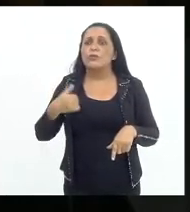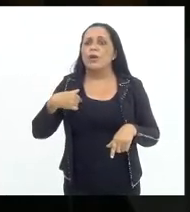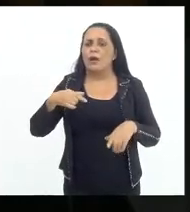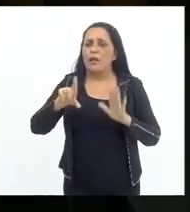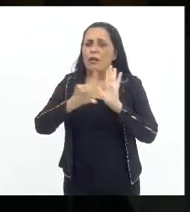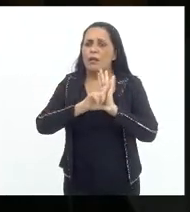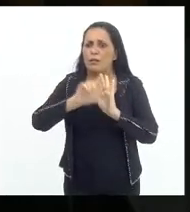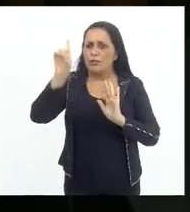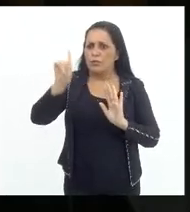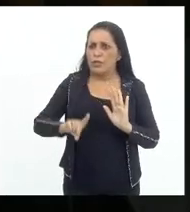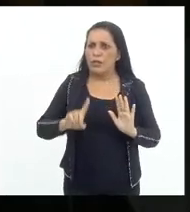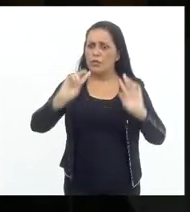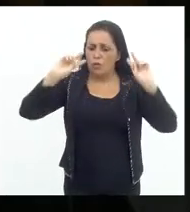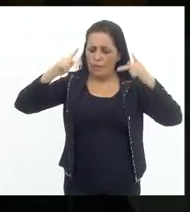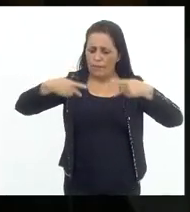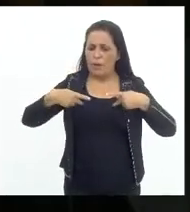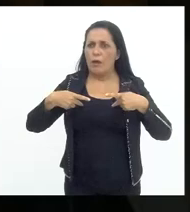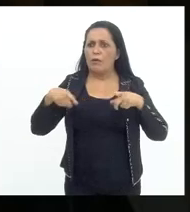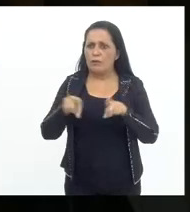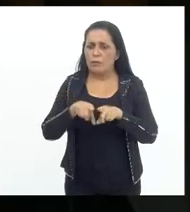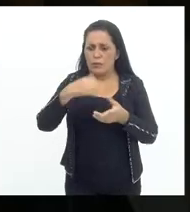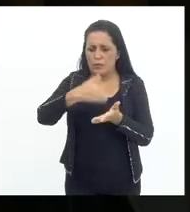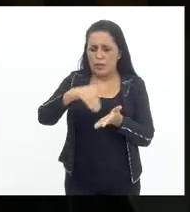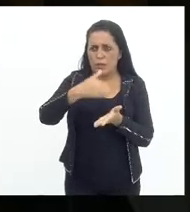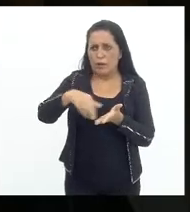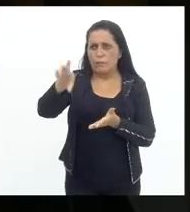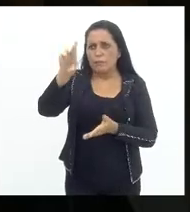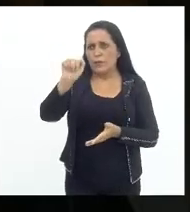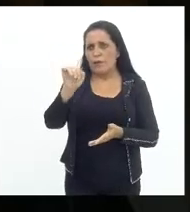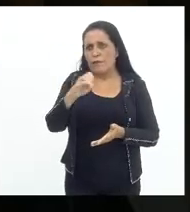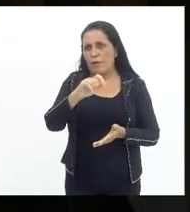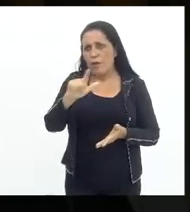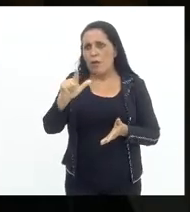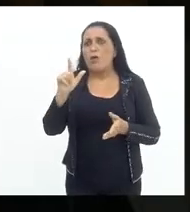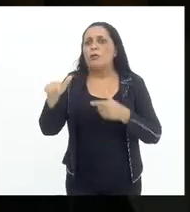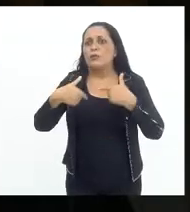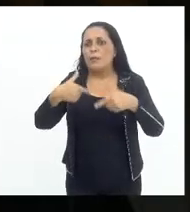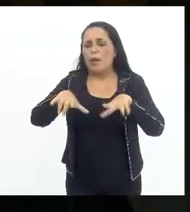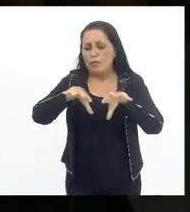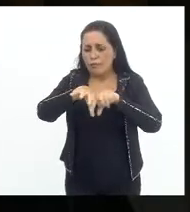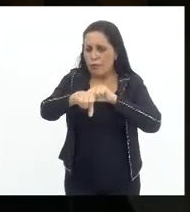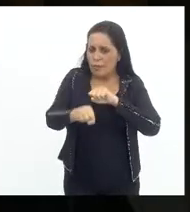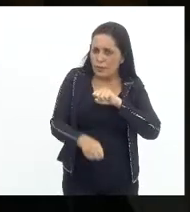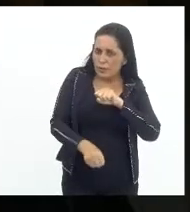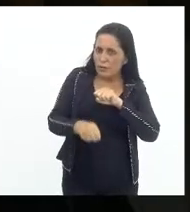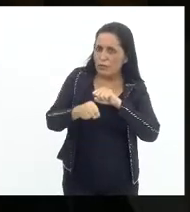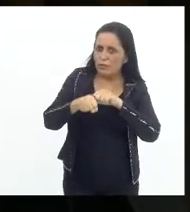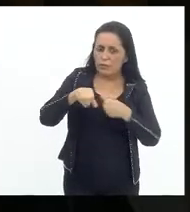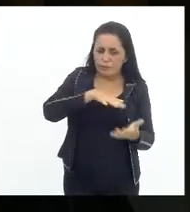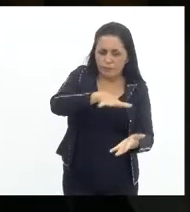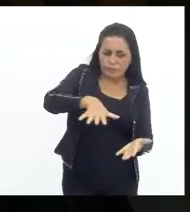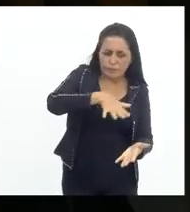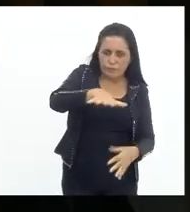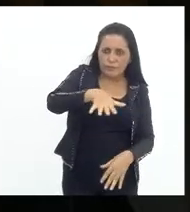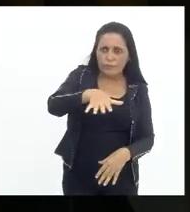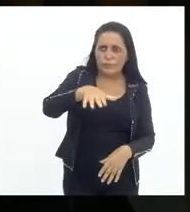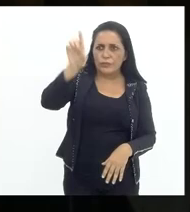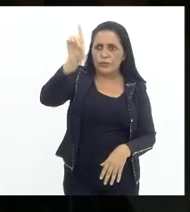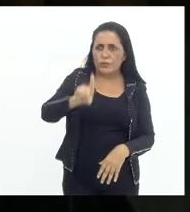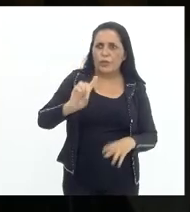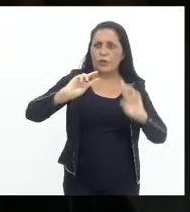saúde o secretário Rafael Costa do trabalho Deputado aqui ajuda o trabalho de Formação horário Direitos Humanos é